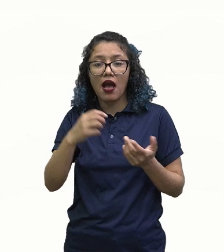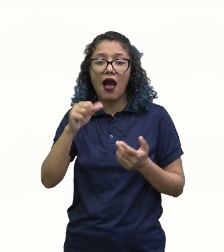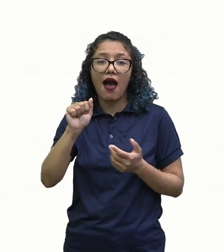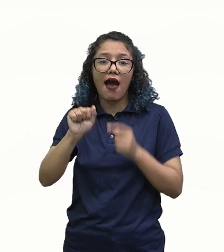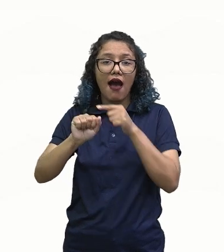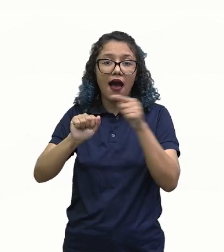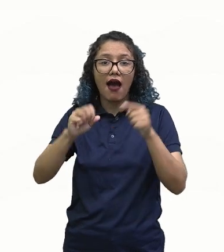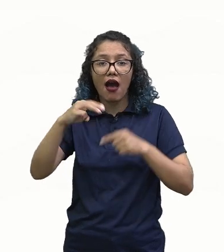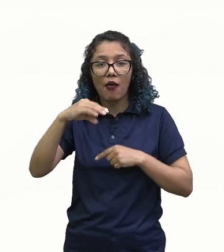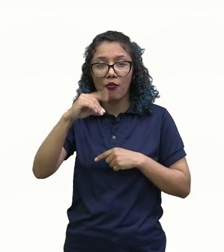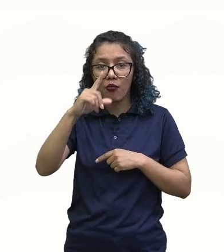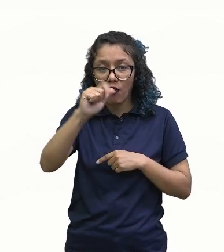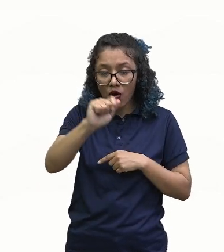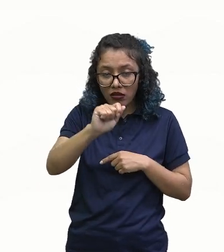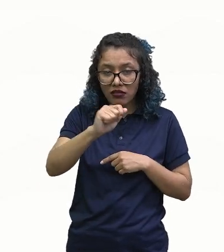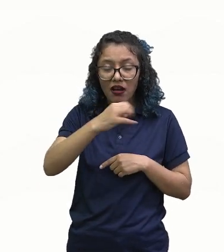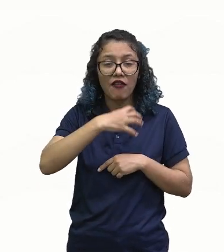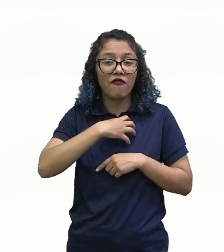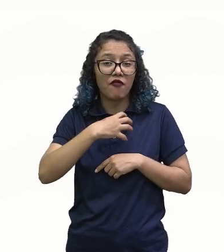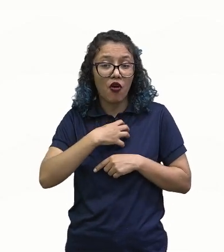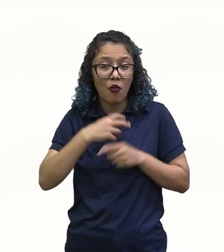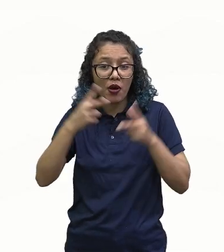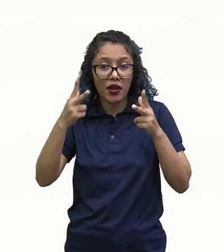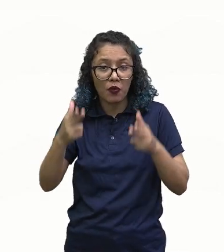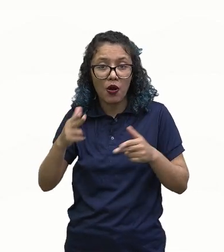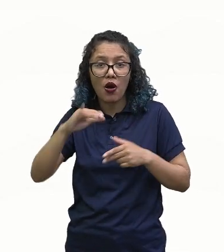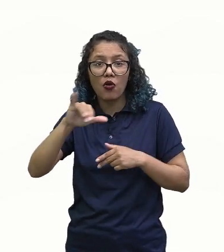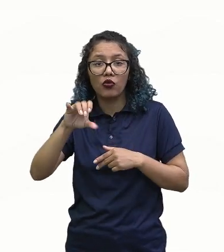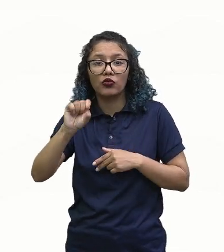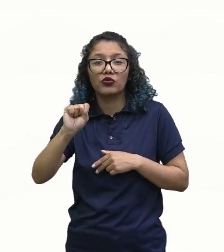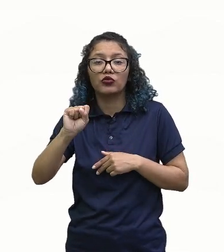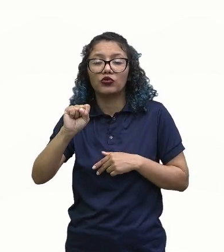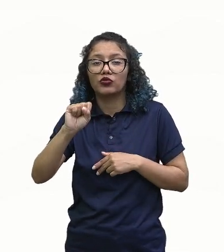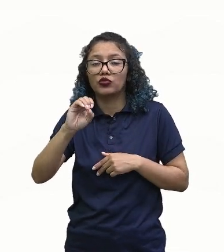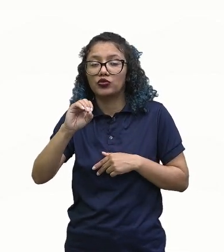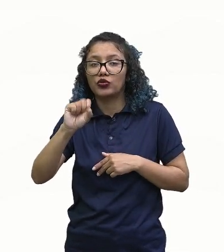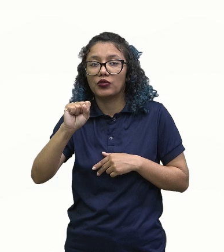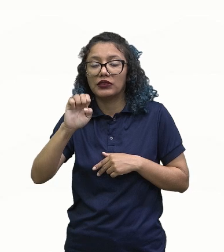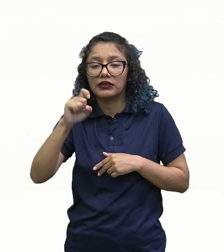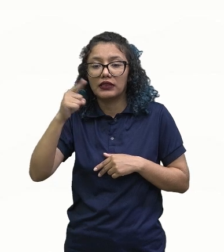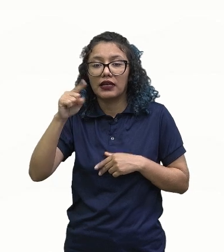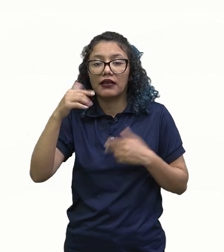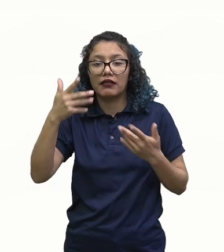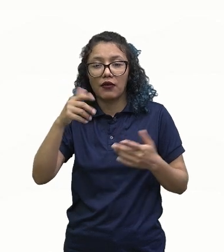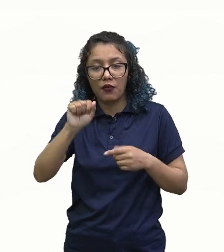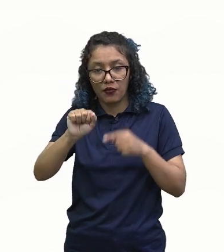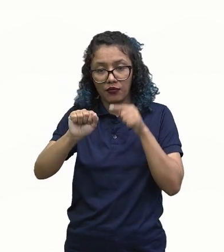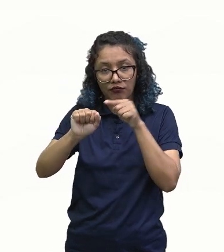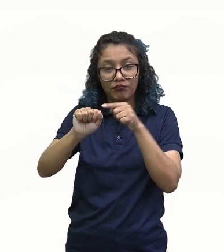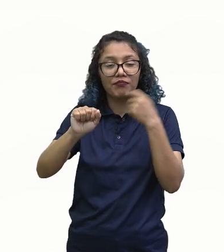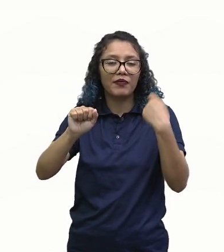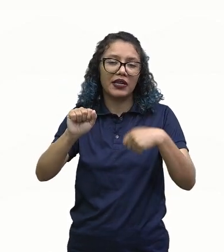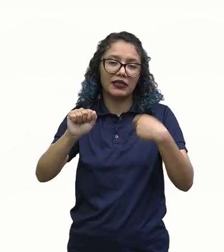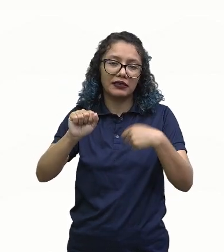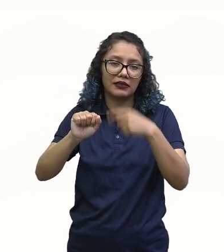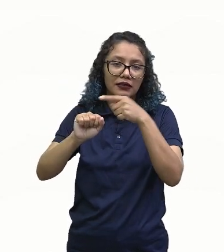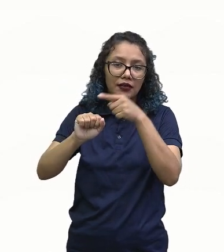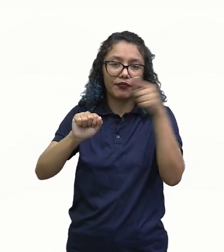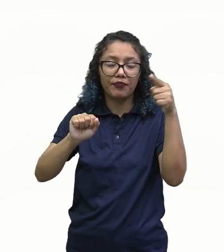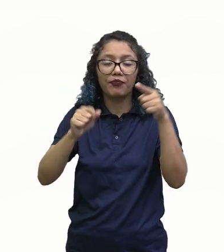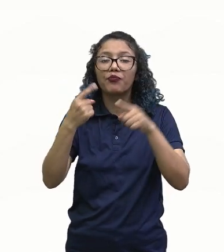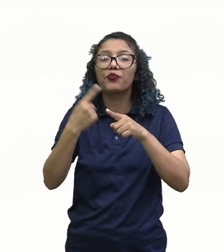Alencar, a maneira de José de Alencar, então, esse A aqui terá que ter uma crase. Por quê? Porque